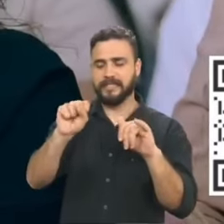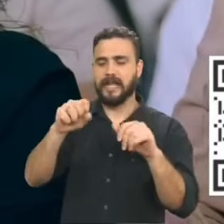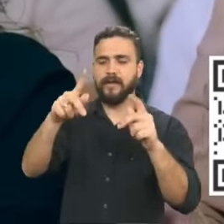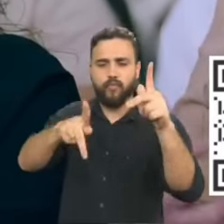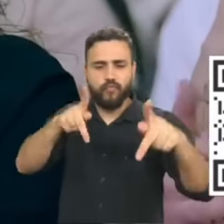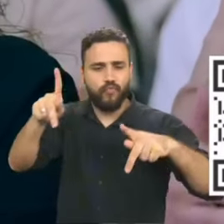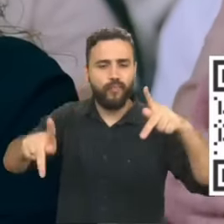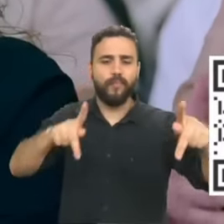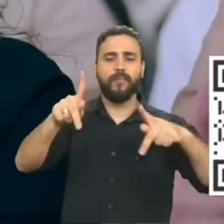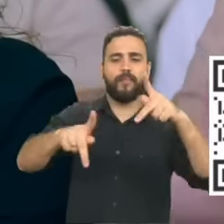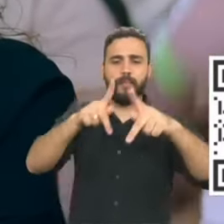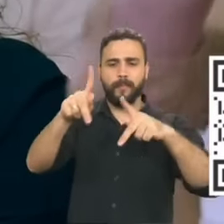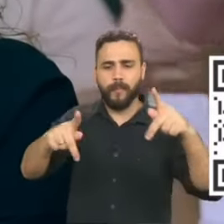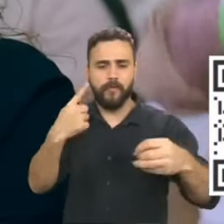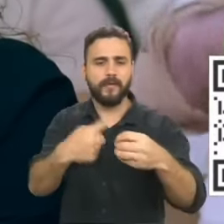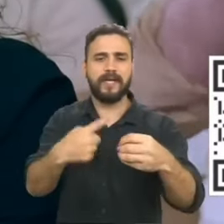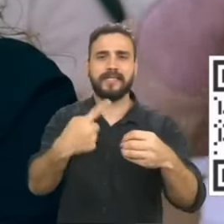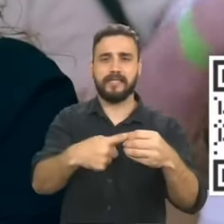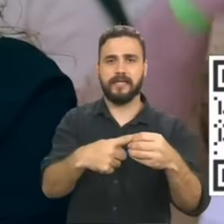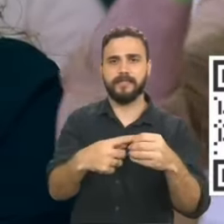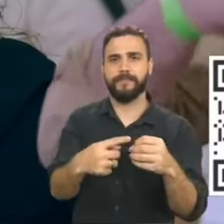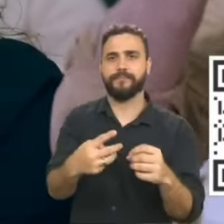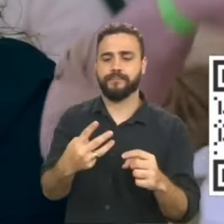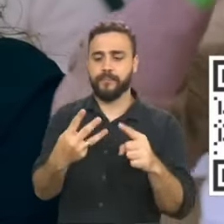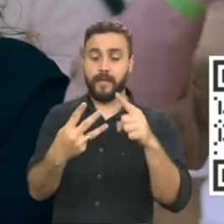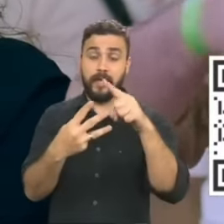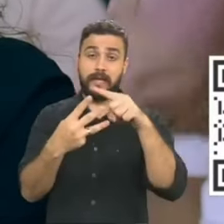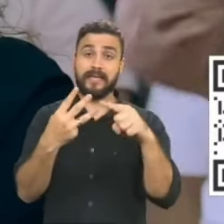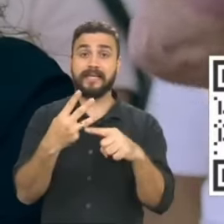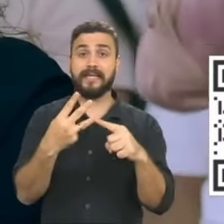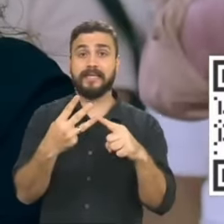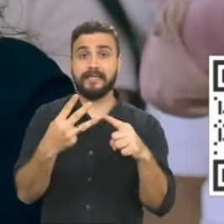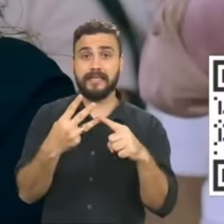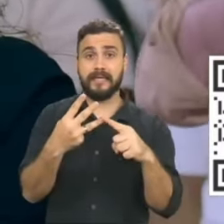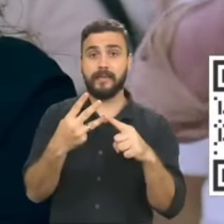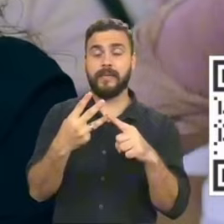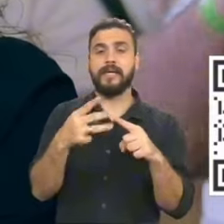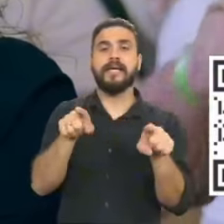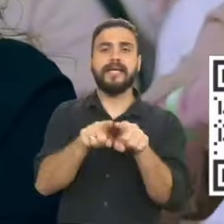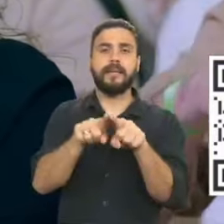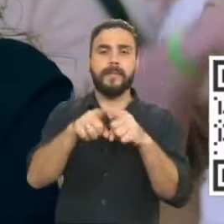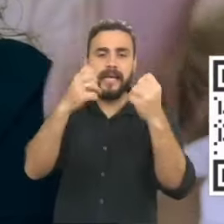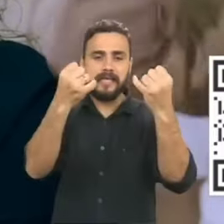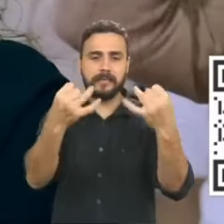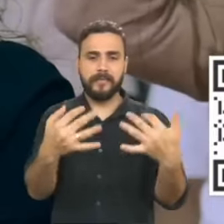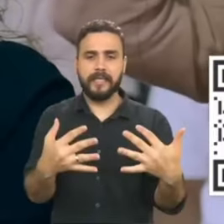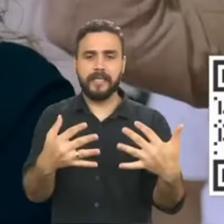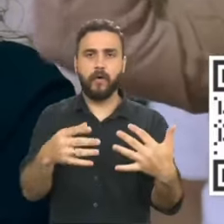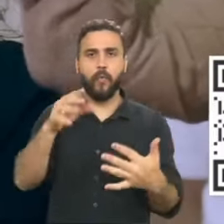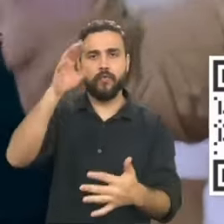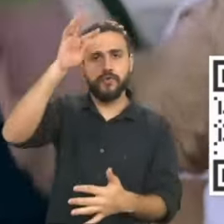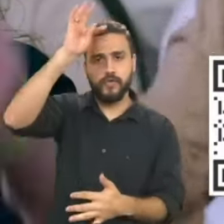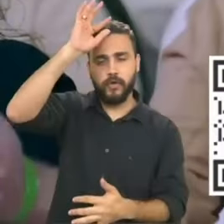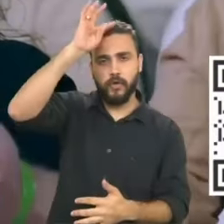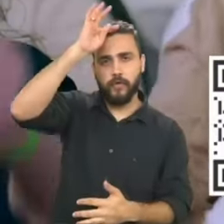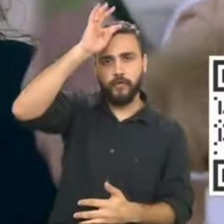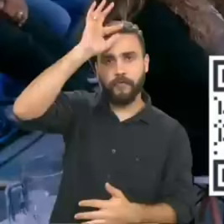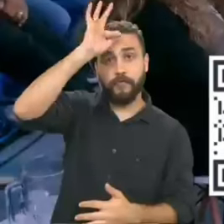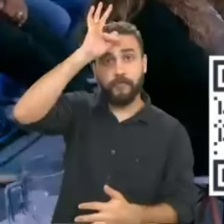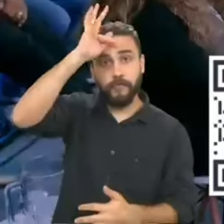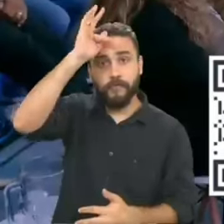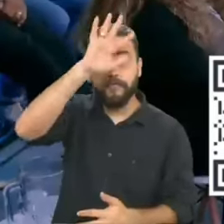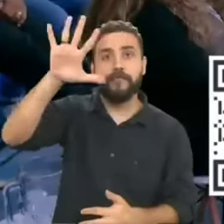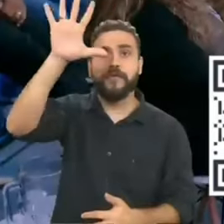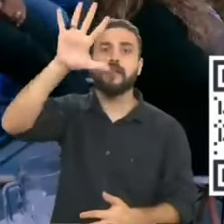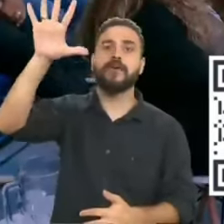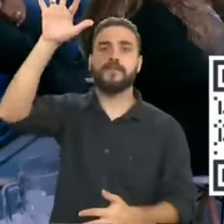comunidade de fé. Terceiro lugar, levam ele para falar com os filósofos. E aí, ele fala com os filósofos epicureus